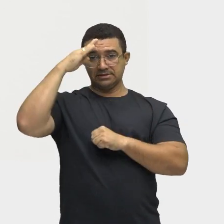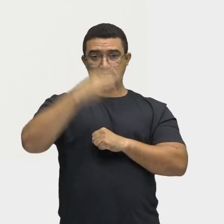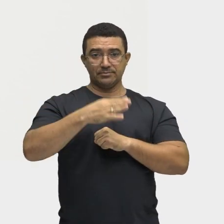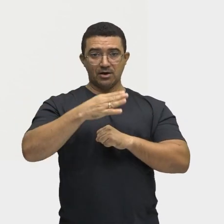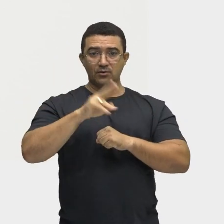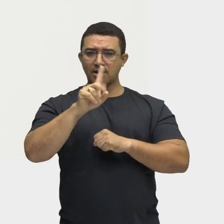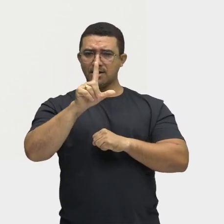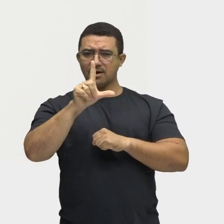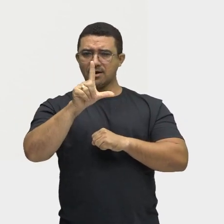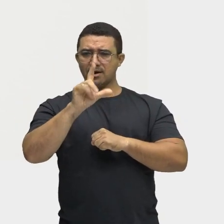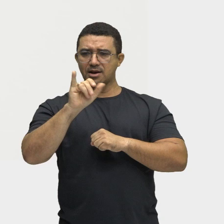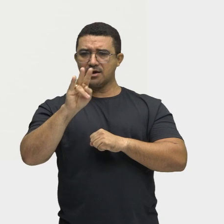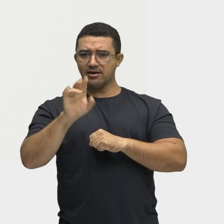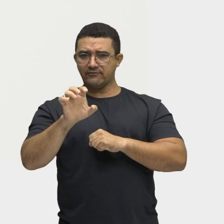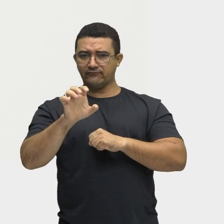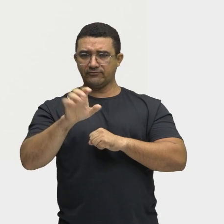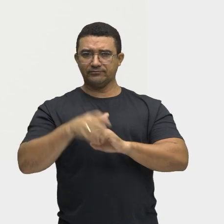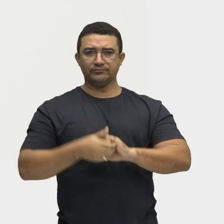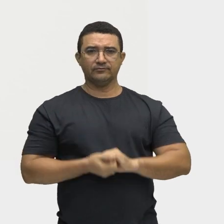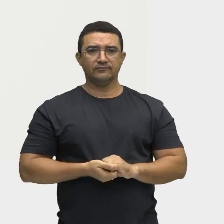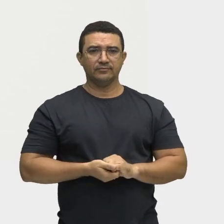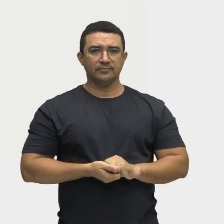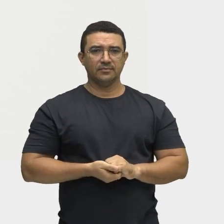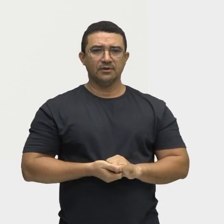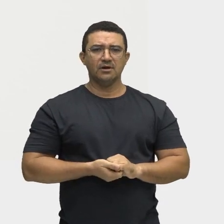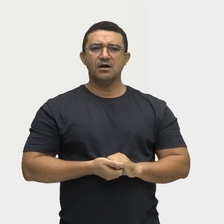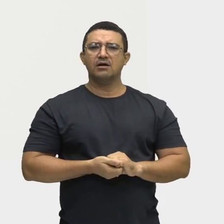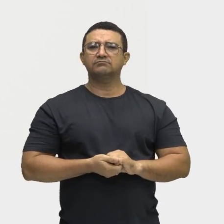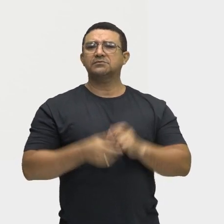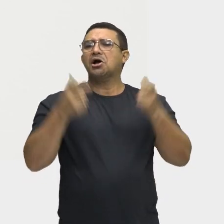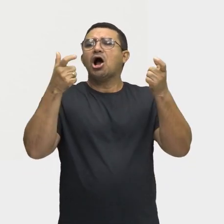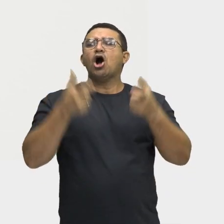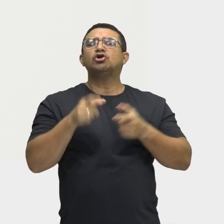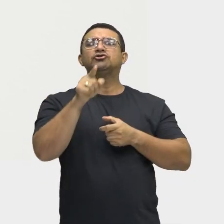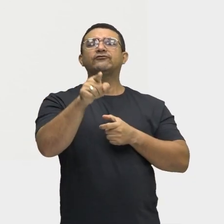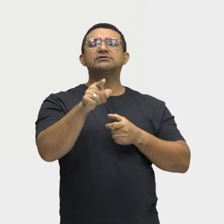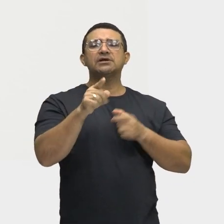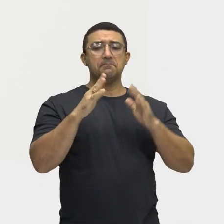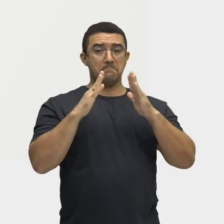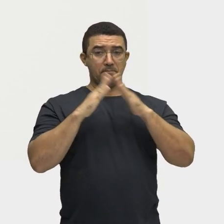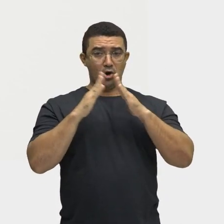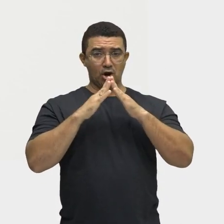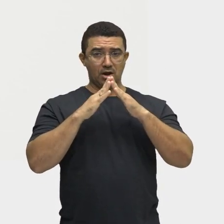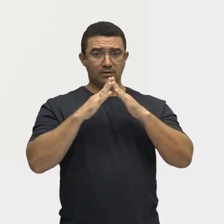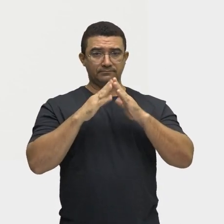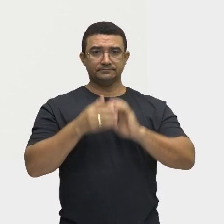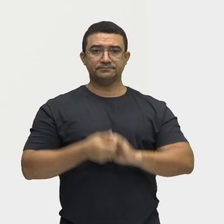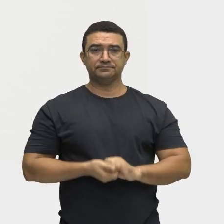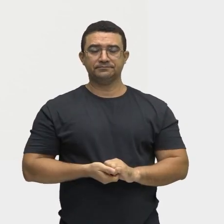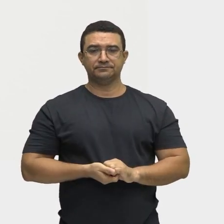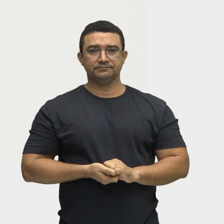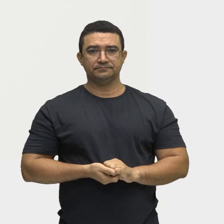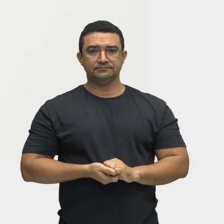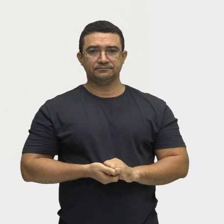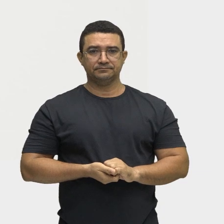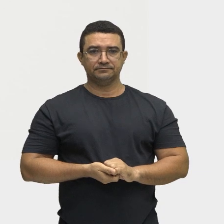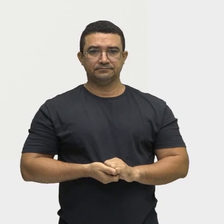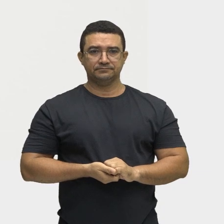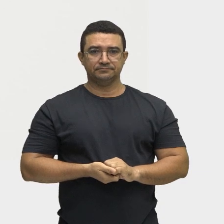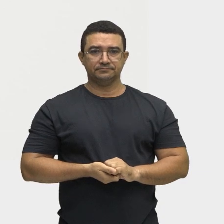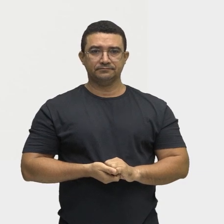live. Where do you live? Where do you live? Onde você mora? Onde você vive? Que é o verbo